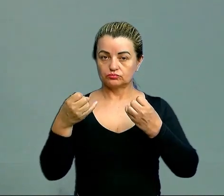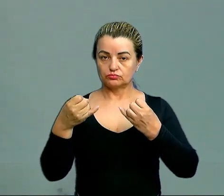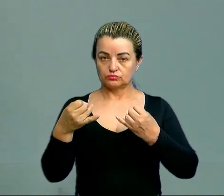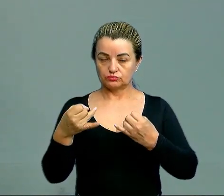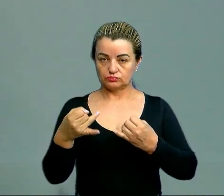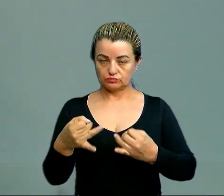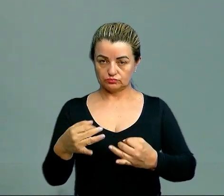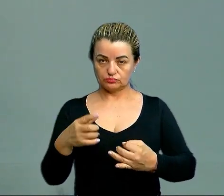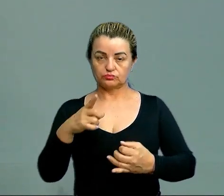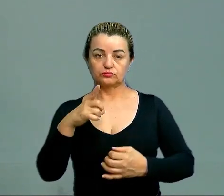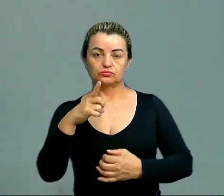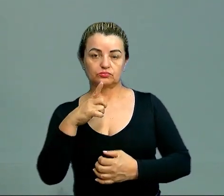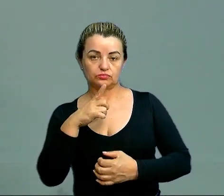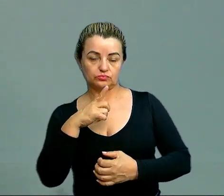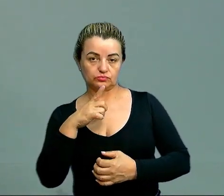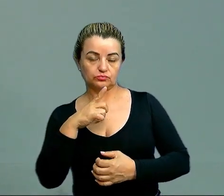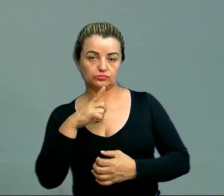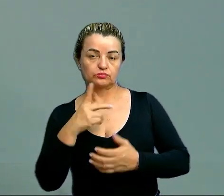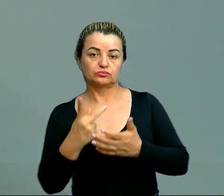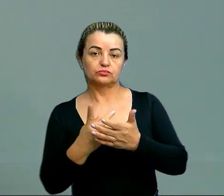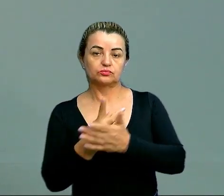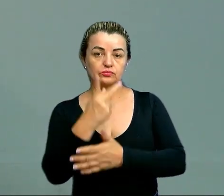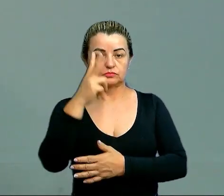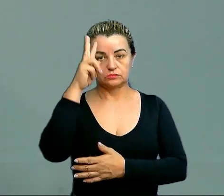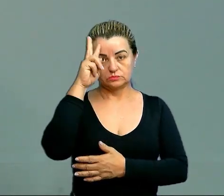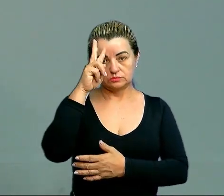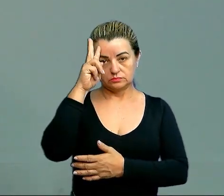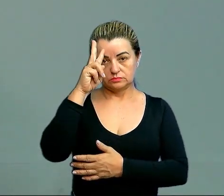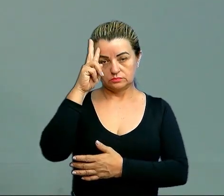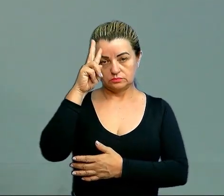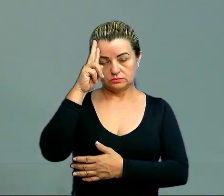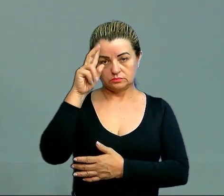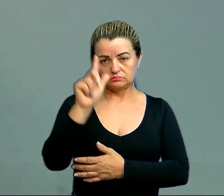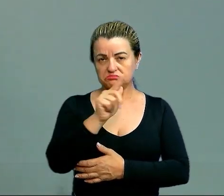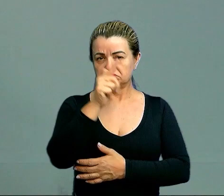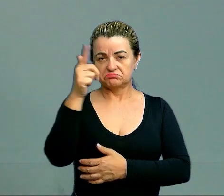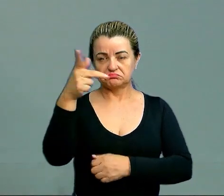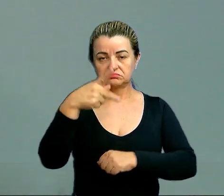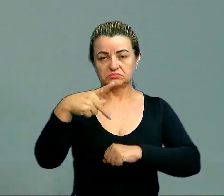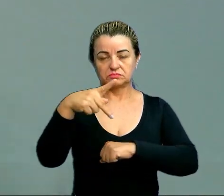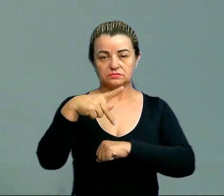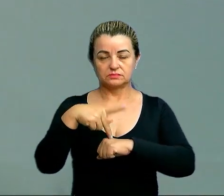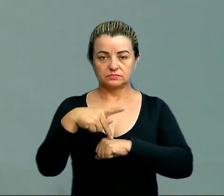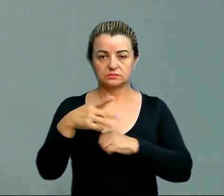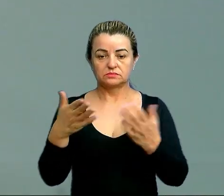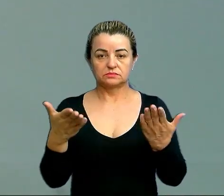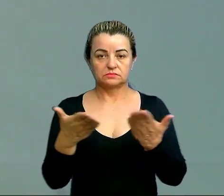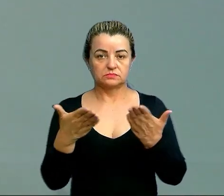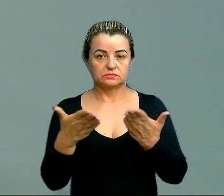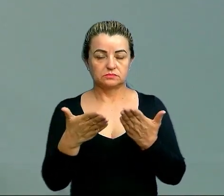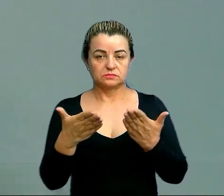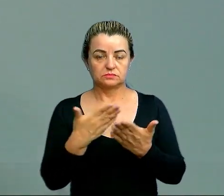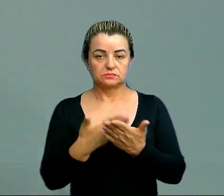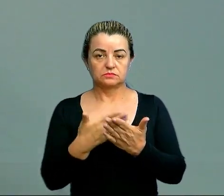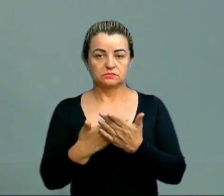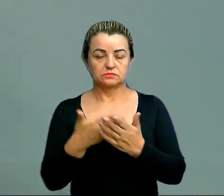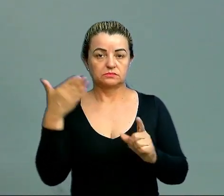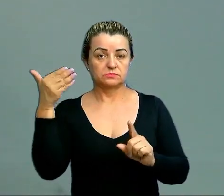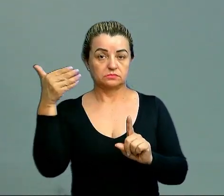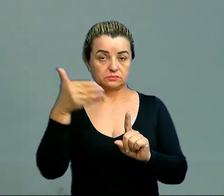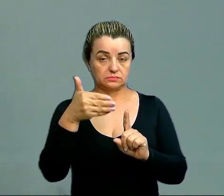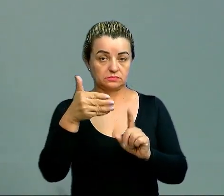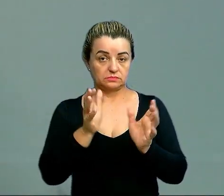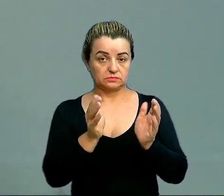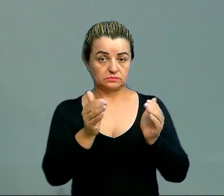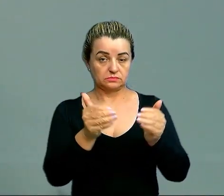um dos maiores episódios da história internacional. Hoje a nossa aula é focada em História Geral e